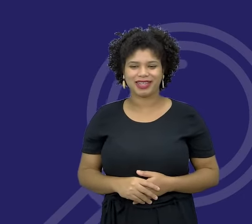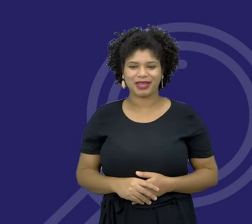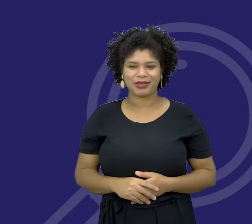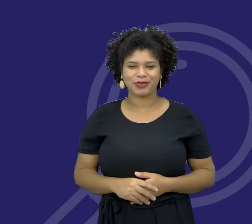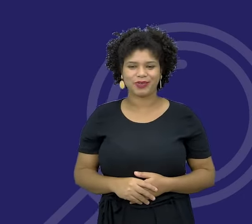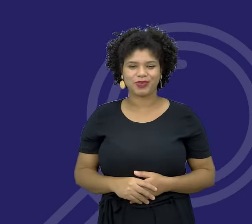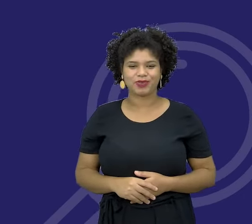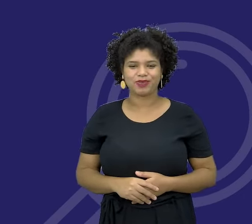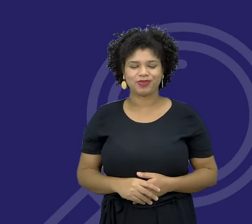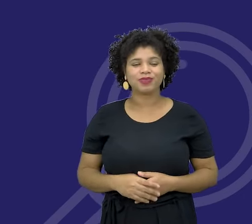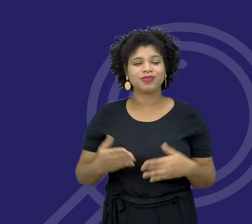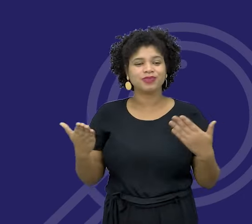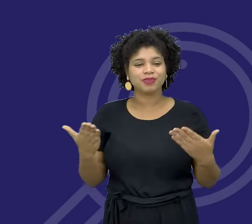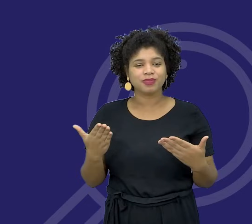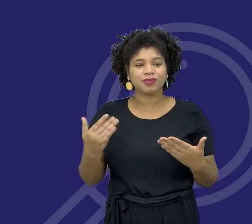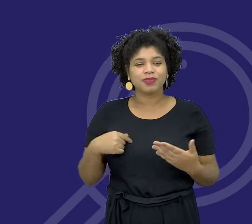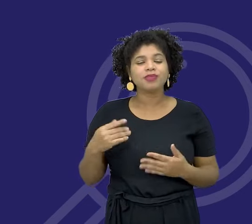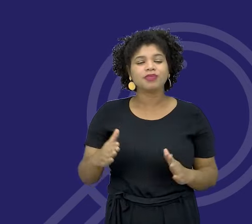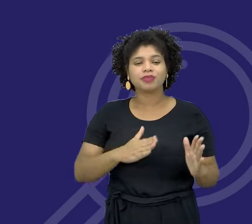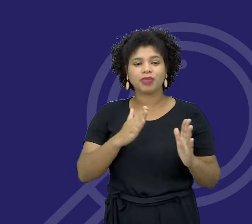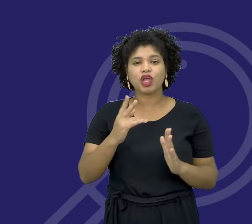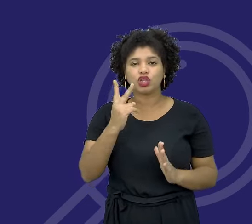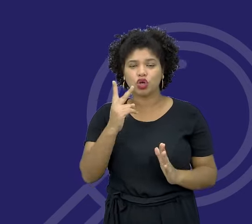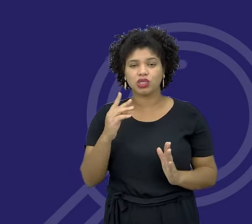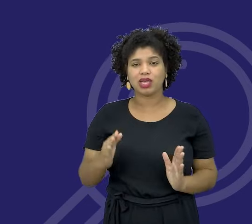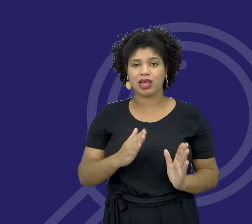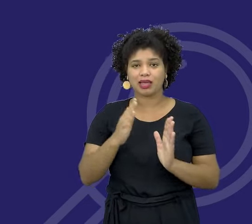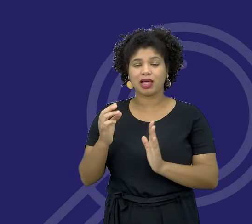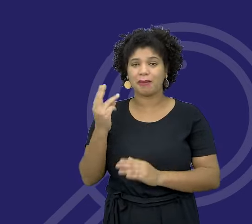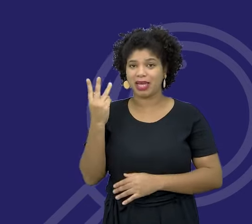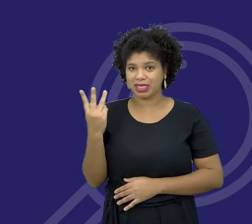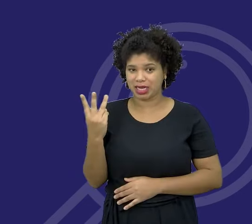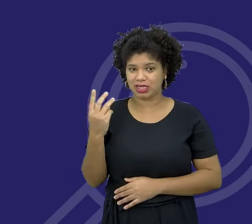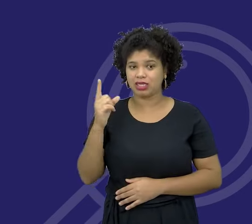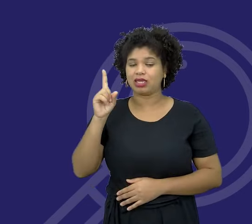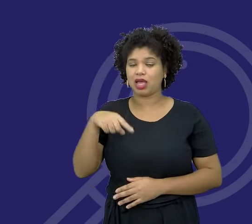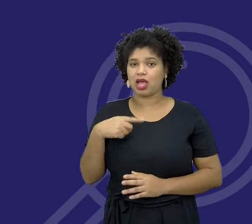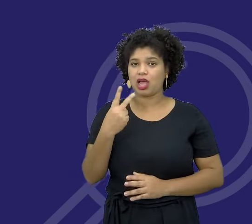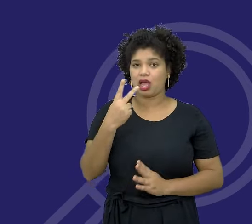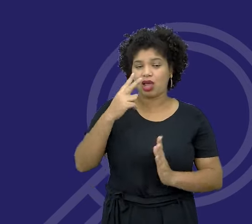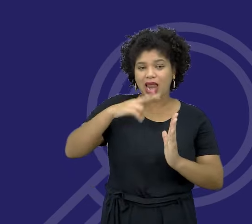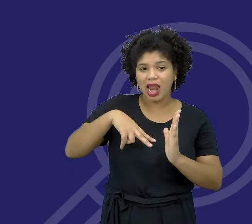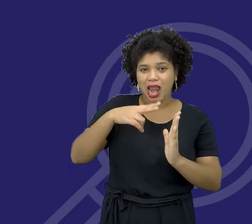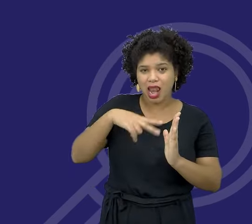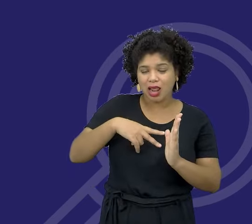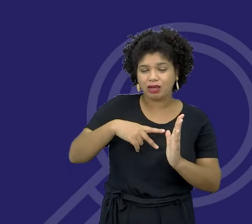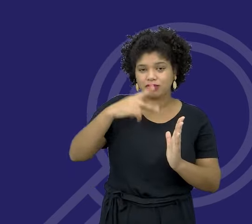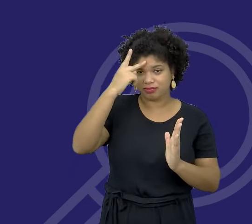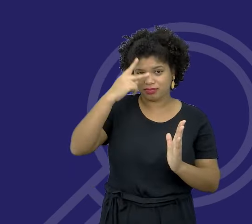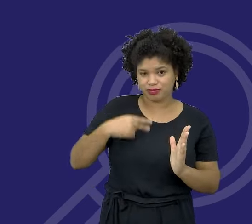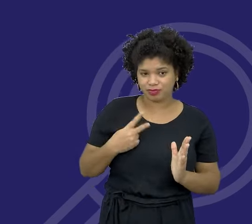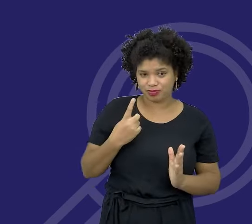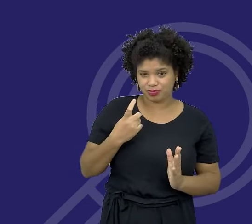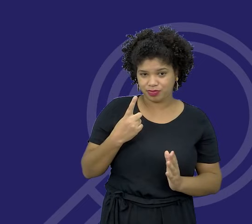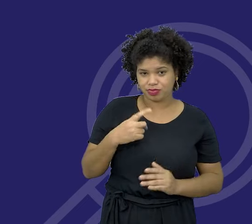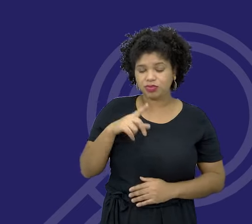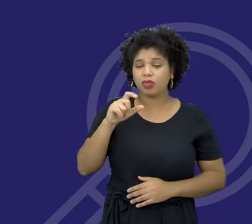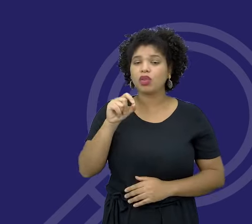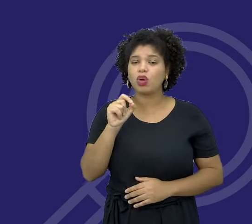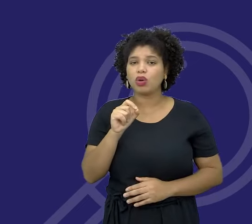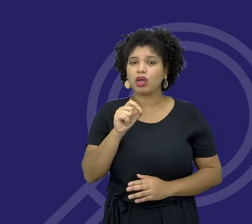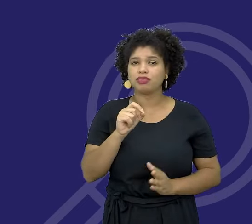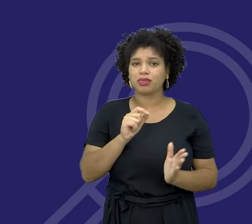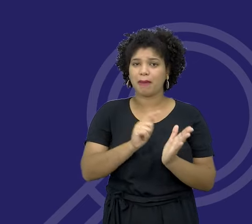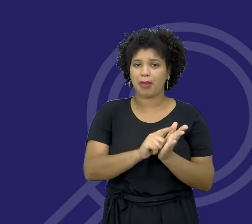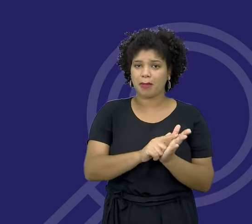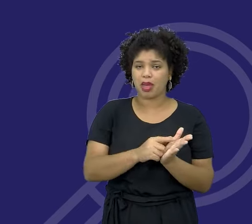Bom, aqui nós temos as etapas 2 e 3, né? A leitura individual, que é o que? Entregar uma cópia do problema para